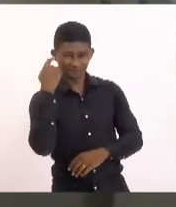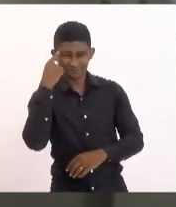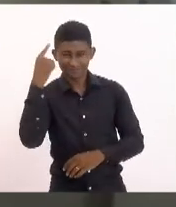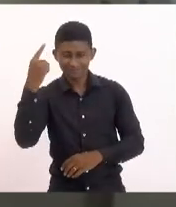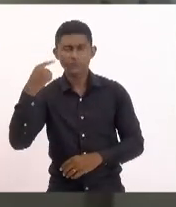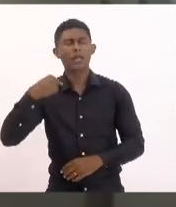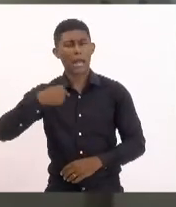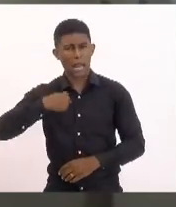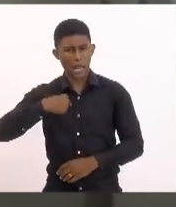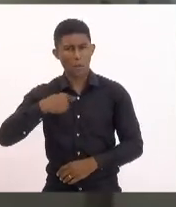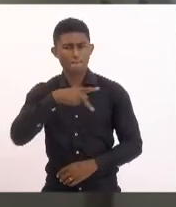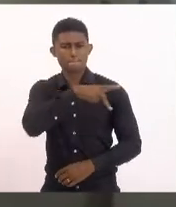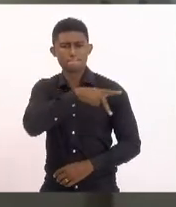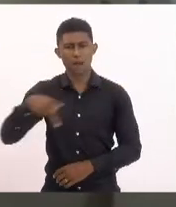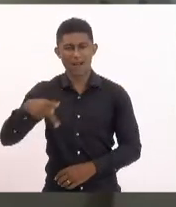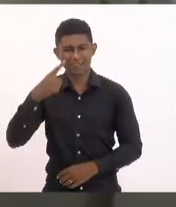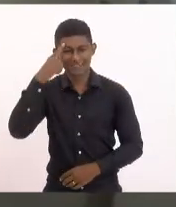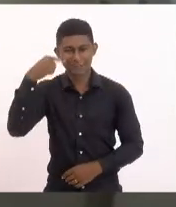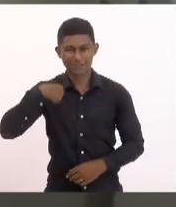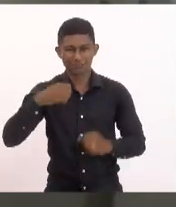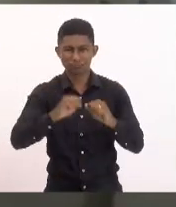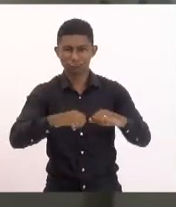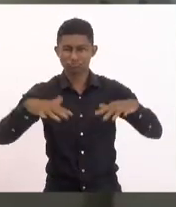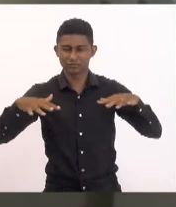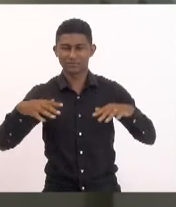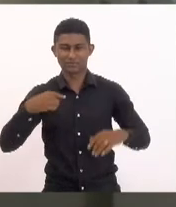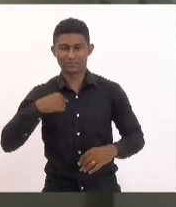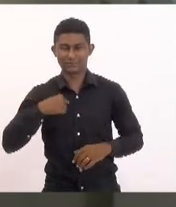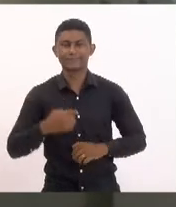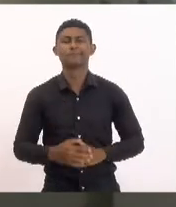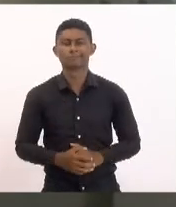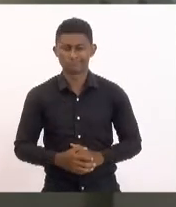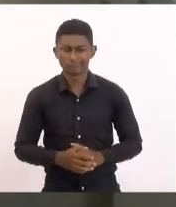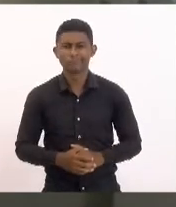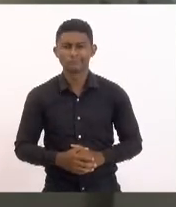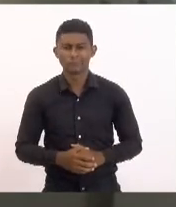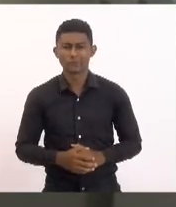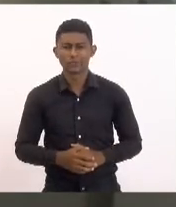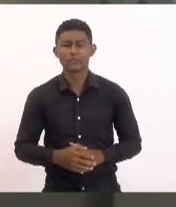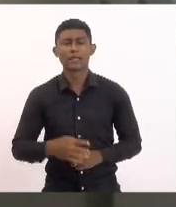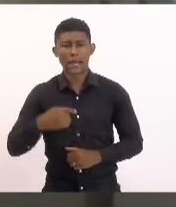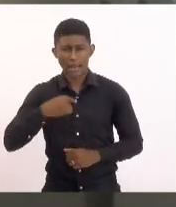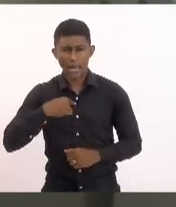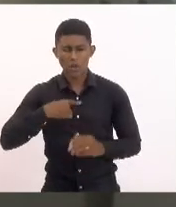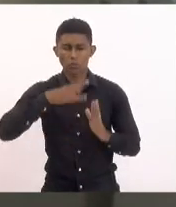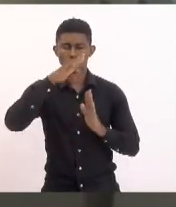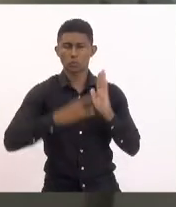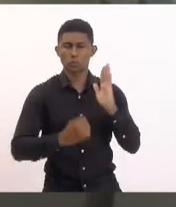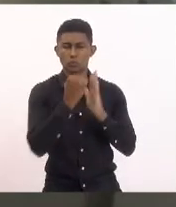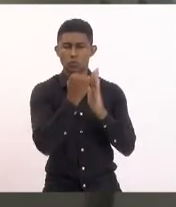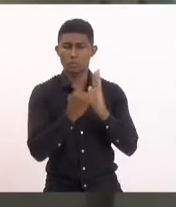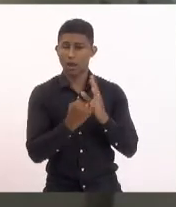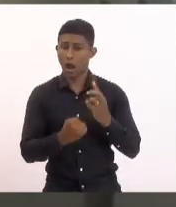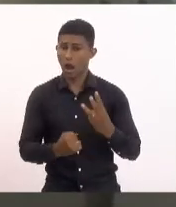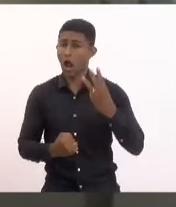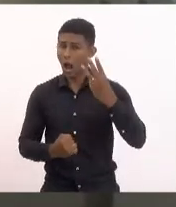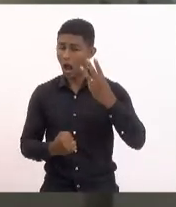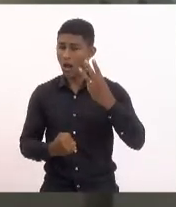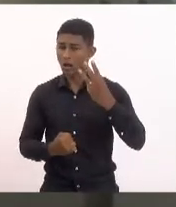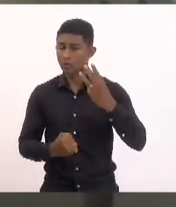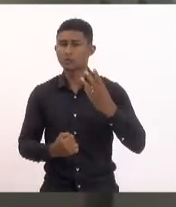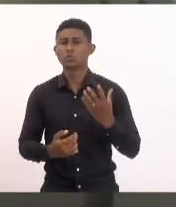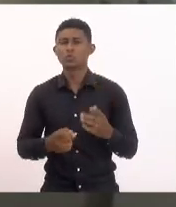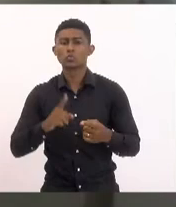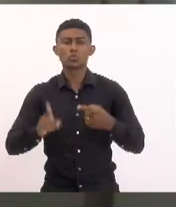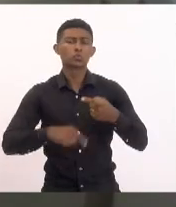presidi as audiências públicas, eu produzi 3 ofícios sobre esse tema. Um, dando